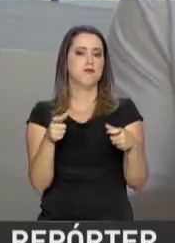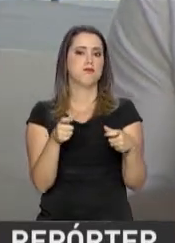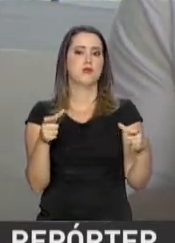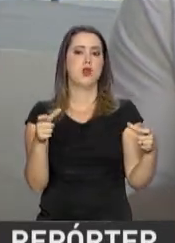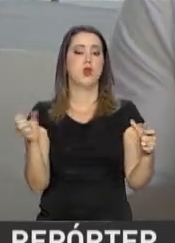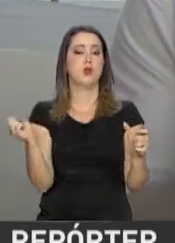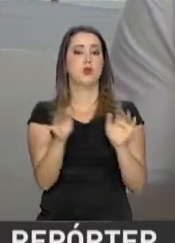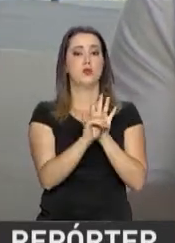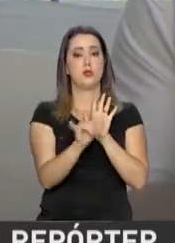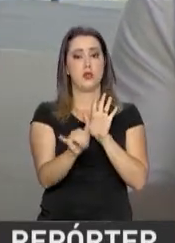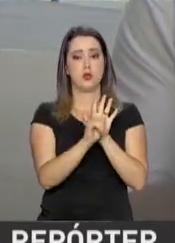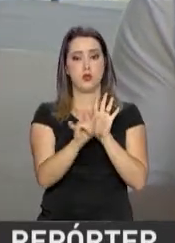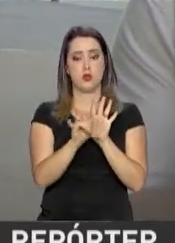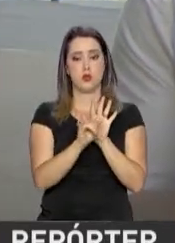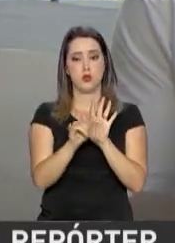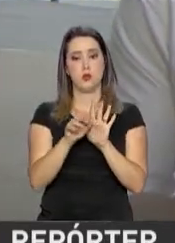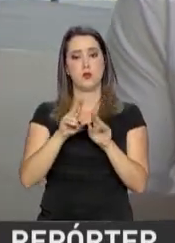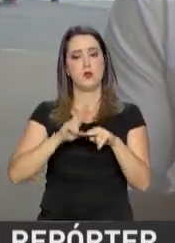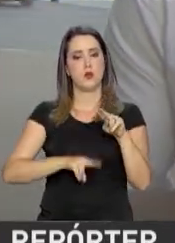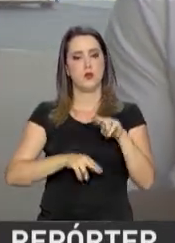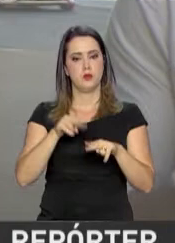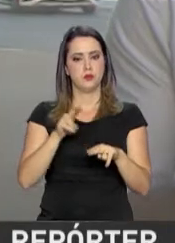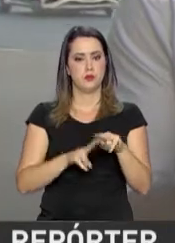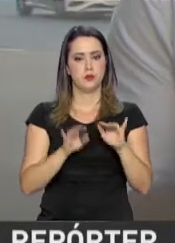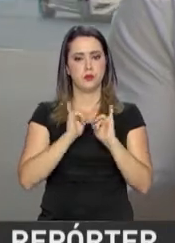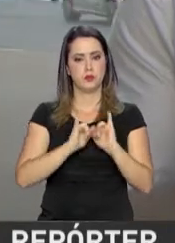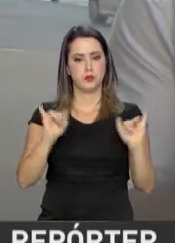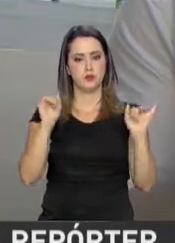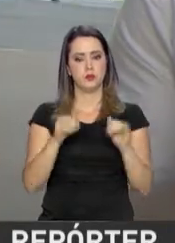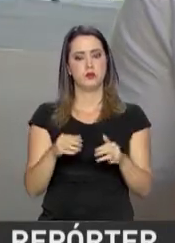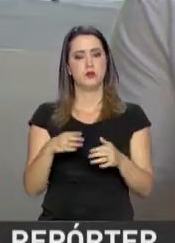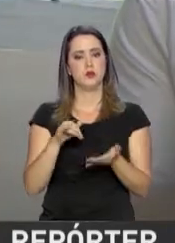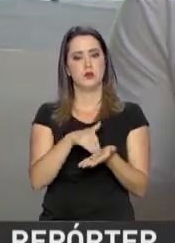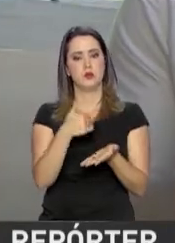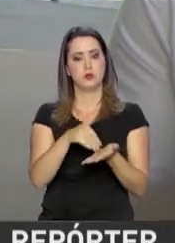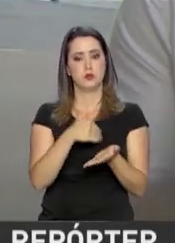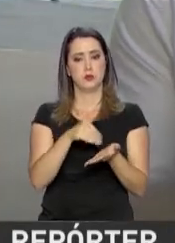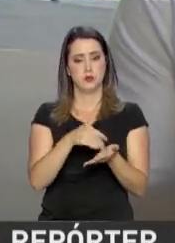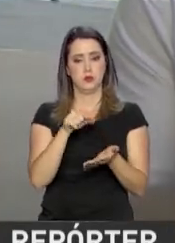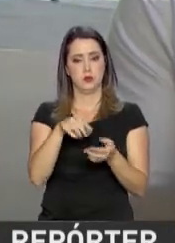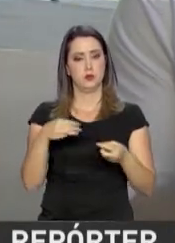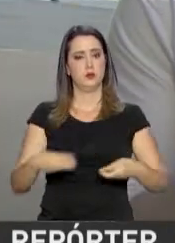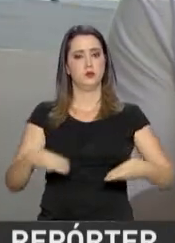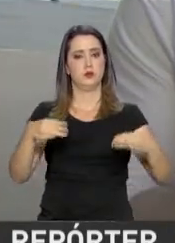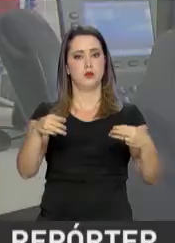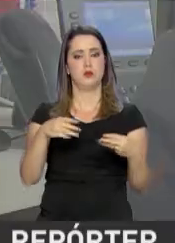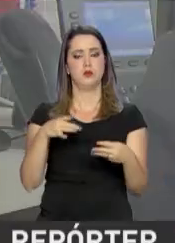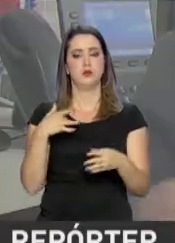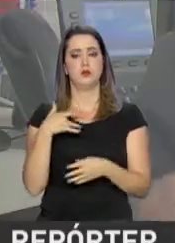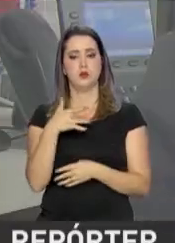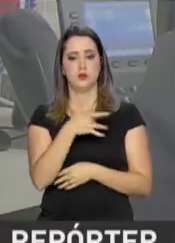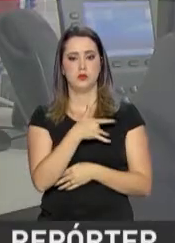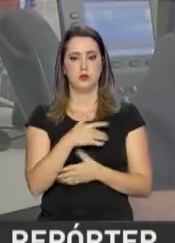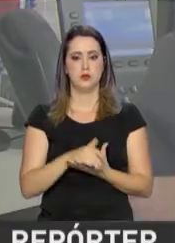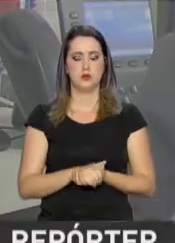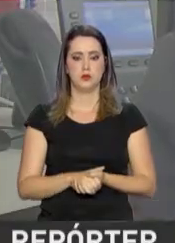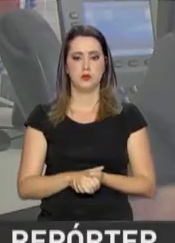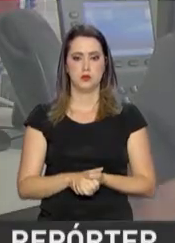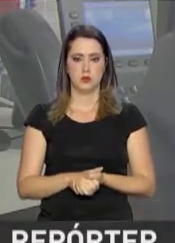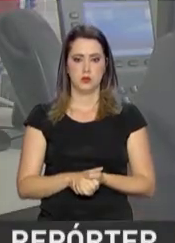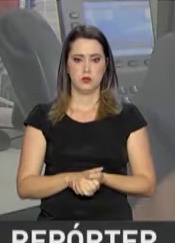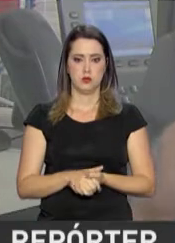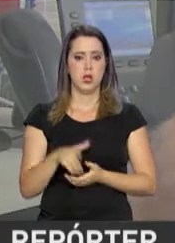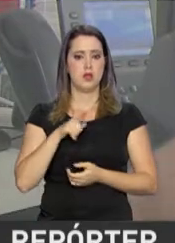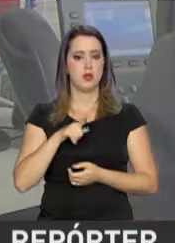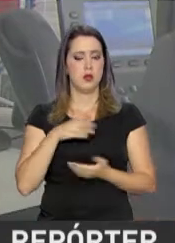o novo edital que será lançado no mês de julho informou o secretário da sejel do ministério da saúde são 18 mil 600